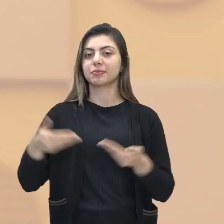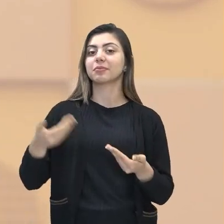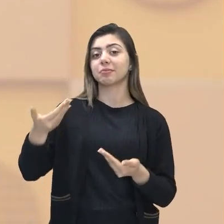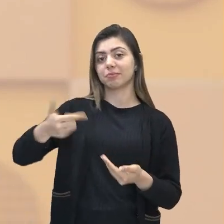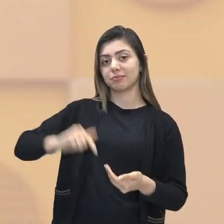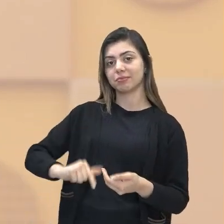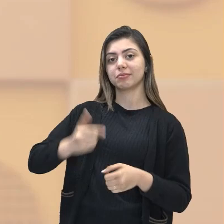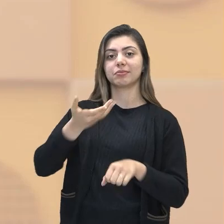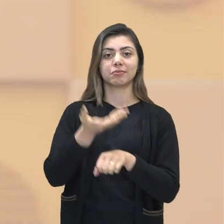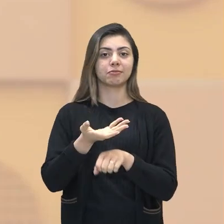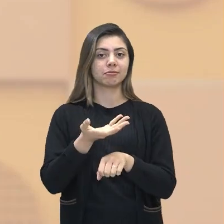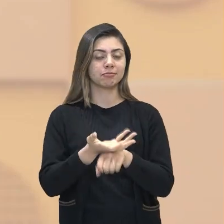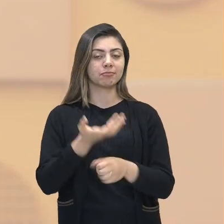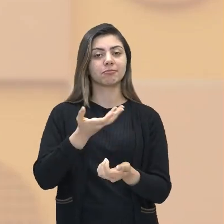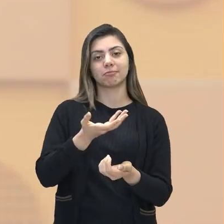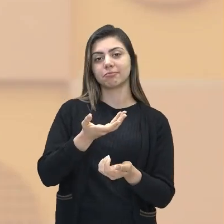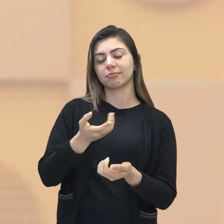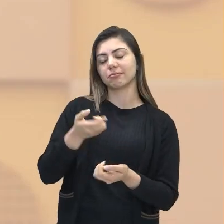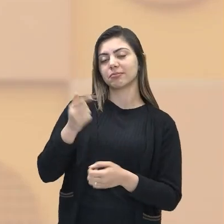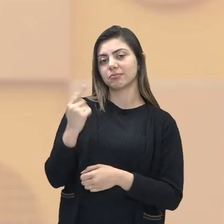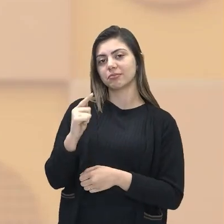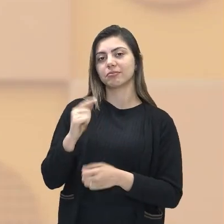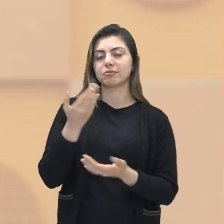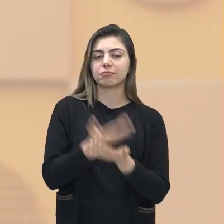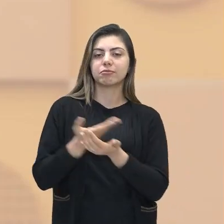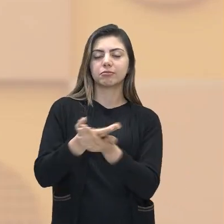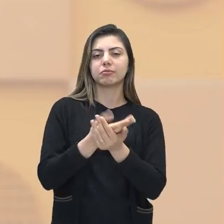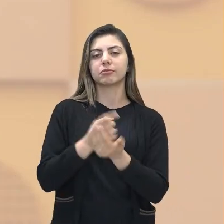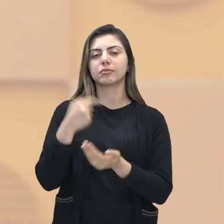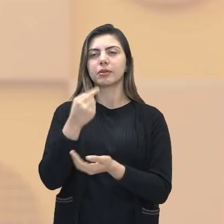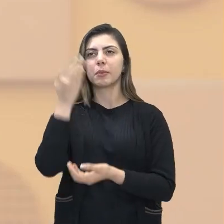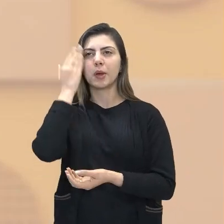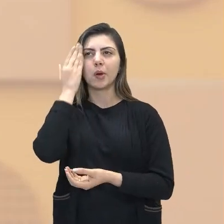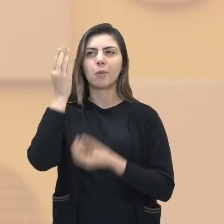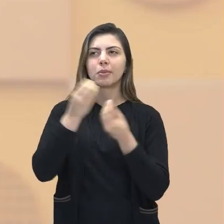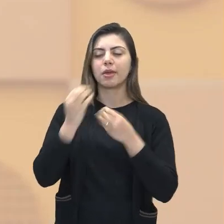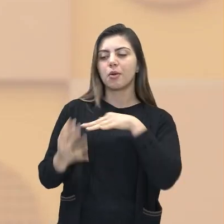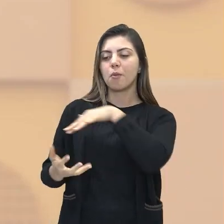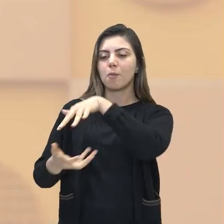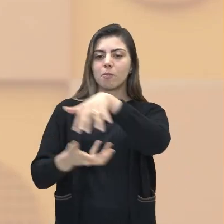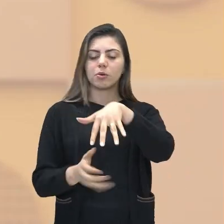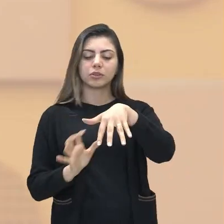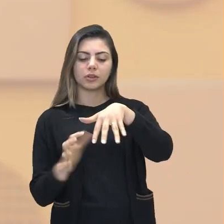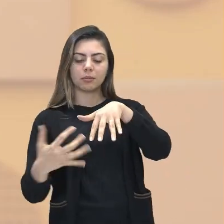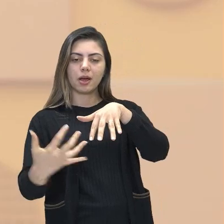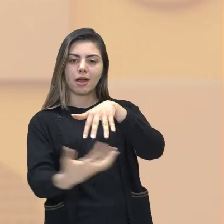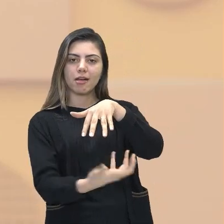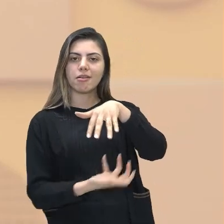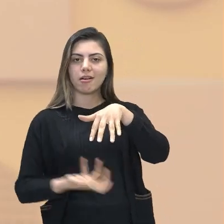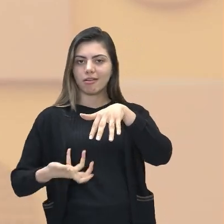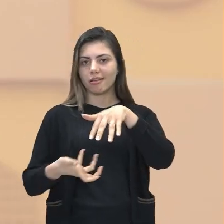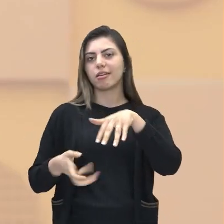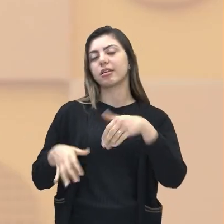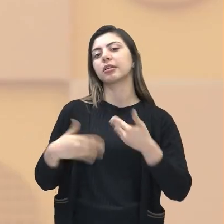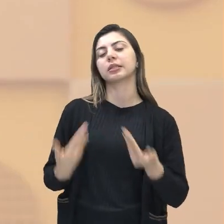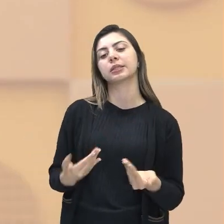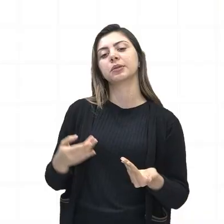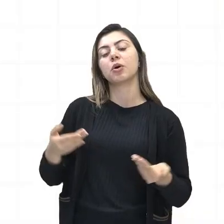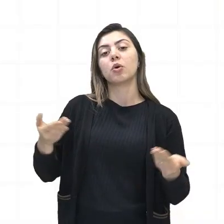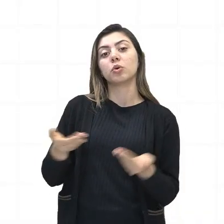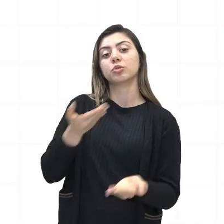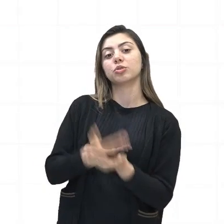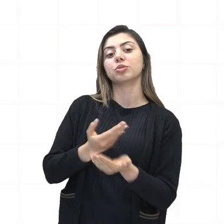aí entender esses mundos tão diferentes aí dentro desse mesmo mundo que é o planeta Terra, né? Essa, gente, é a